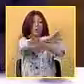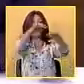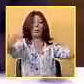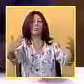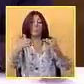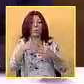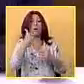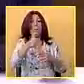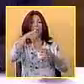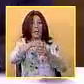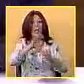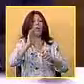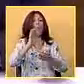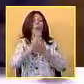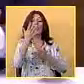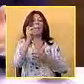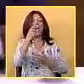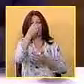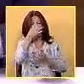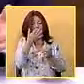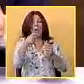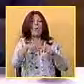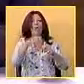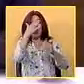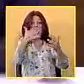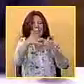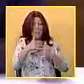do que nas últimas eleições de há 5 anos, eu acredito que vamos eleger 2 deputados.